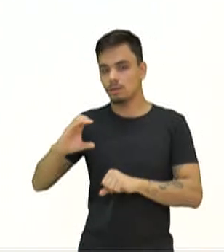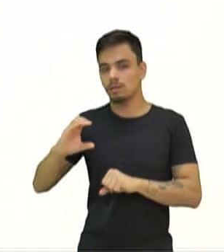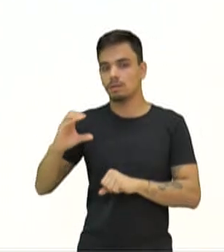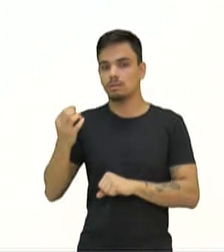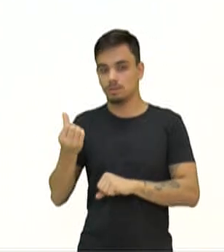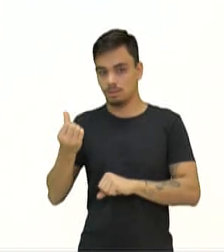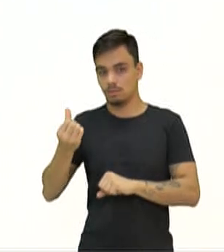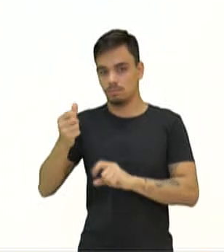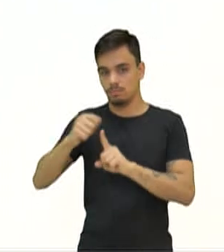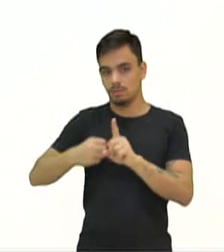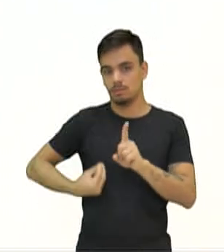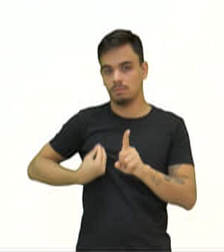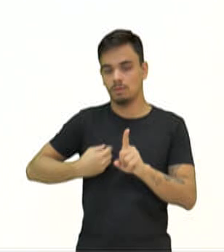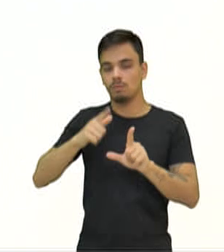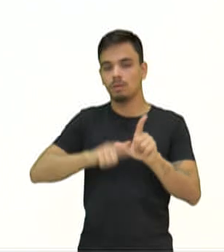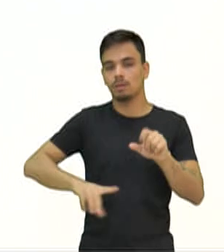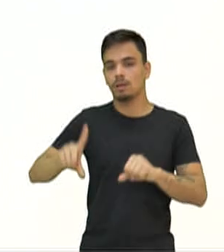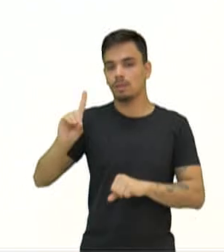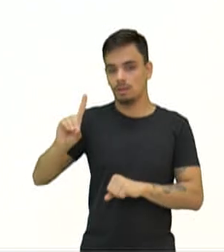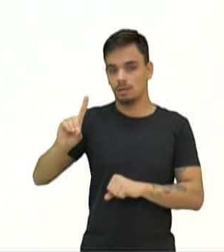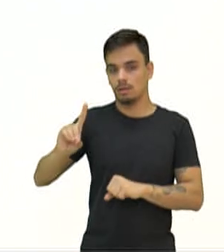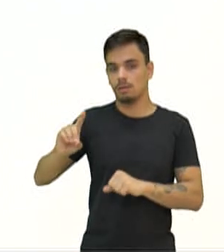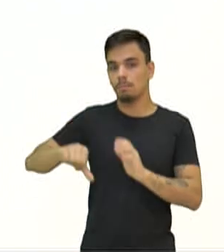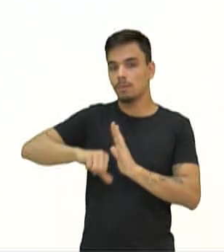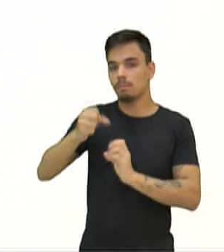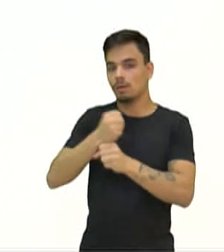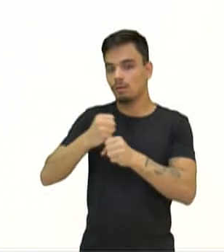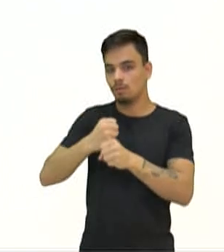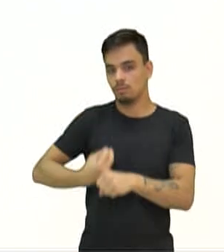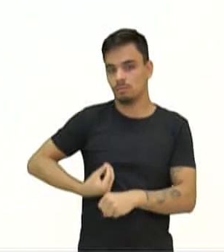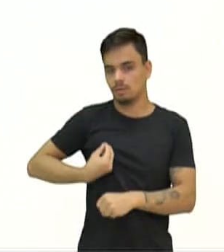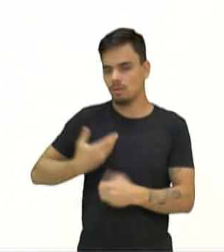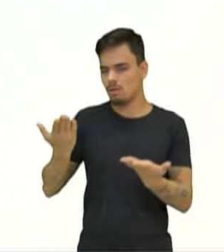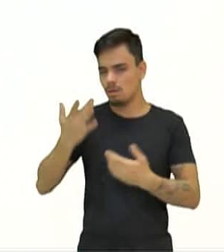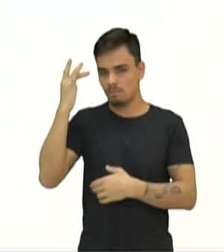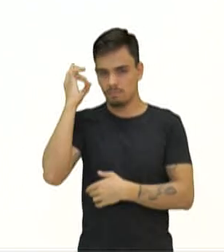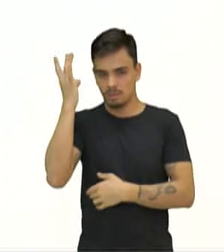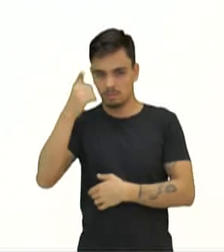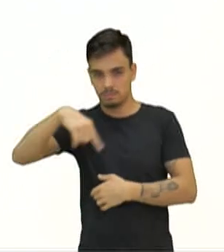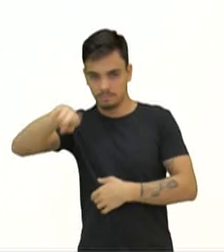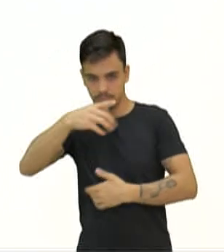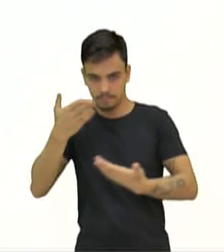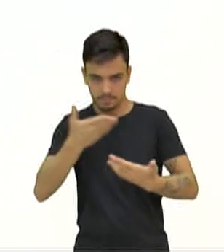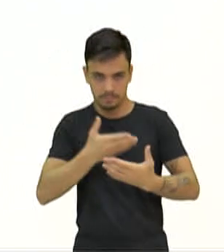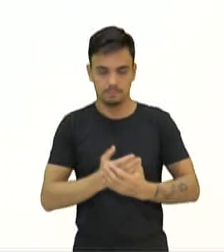D, o 1º ano de vida. Vamos lá, gente, essa é bem fácil. Com vocês.